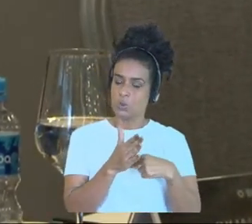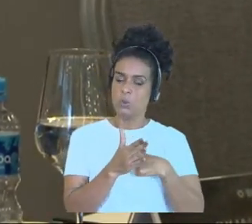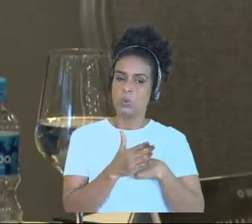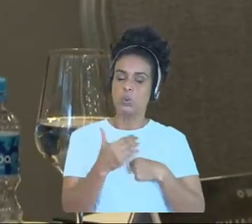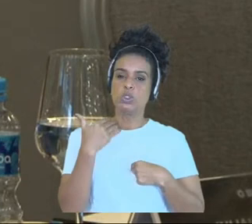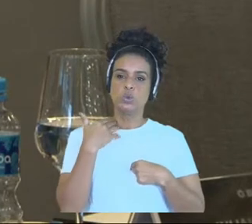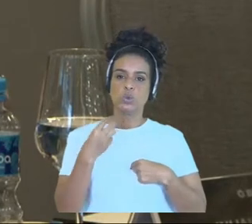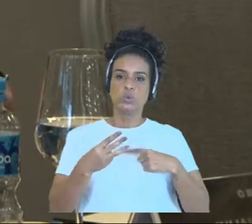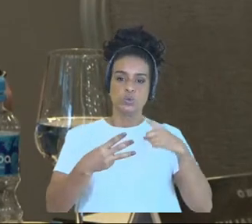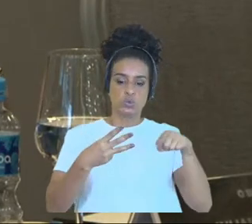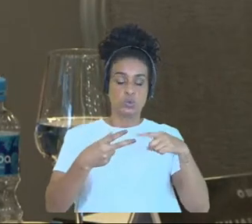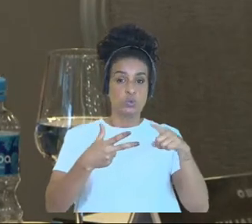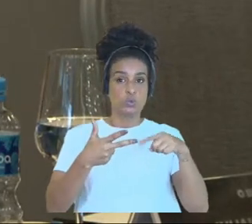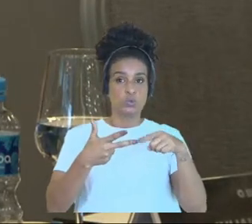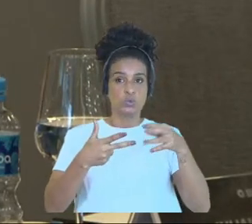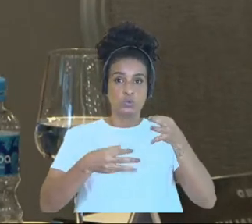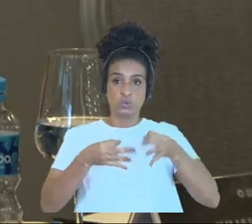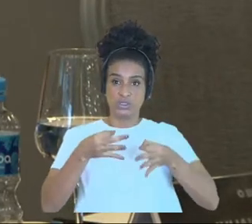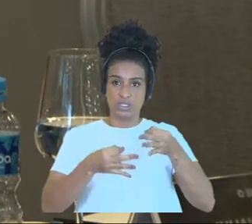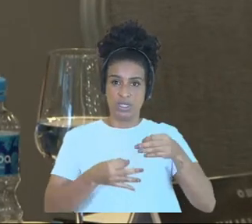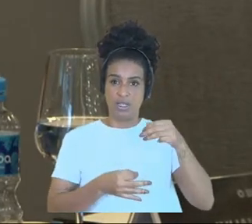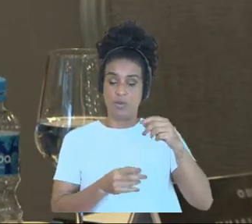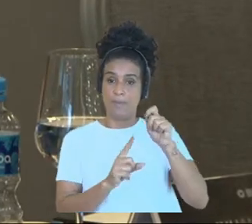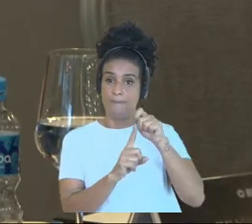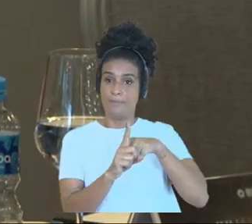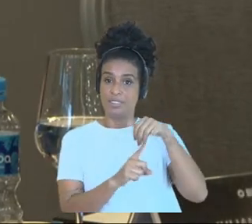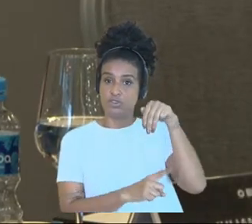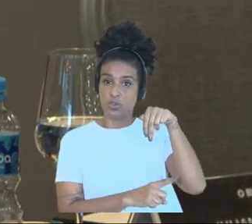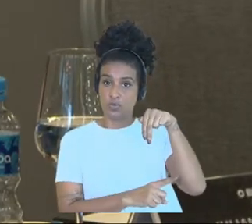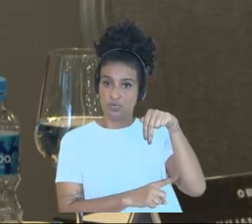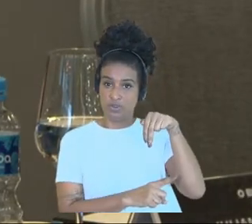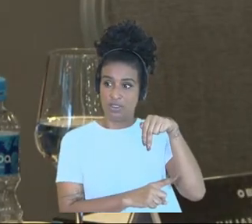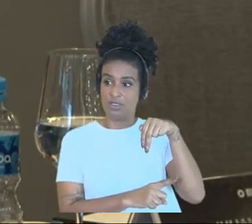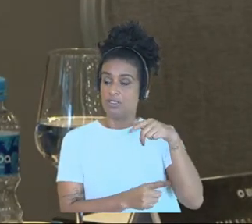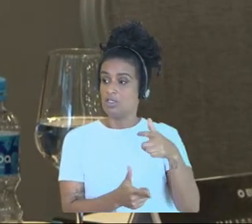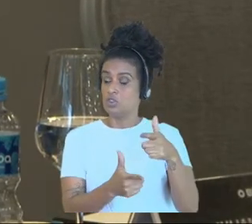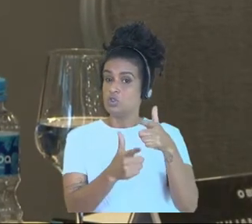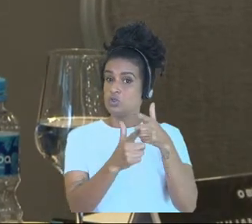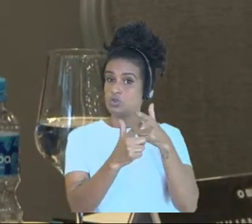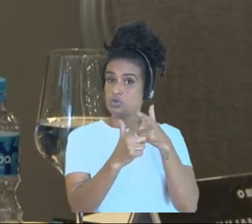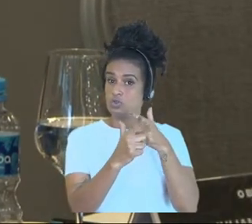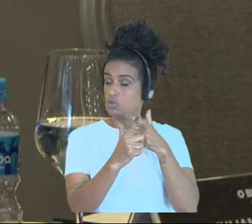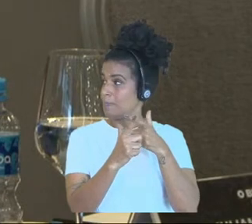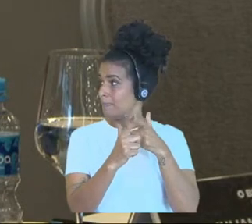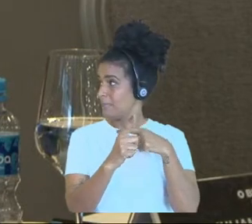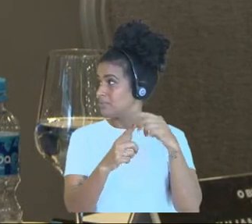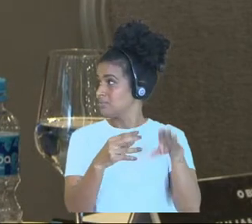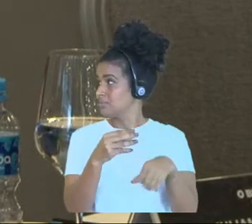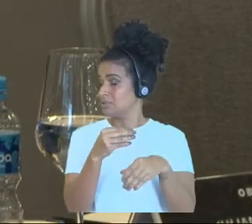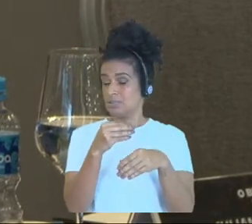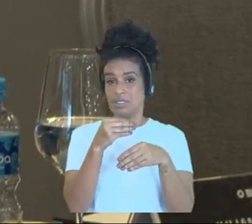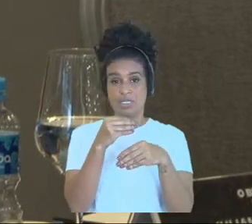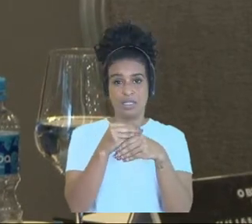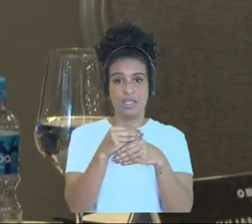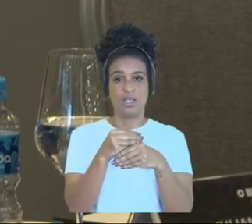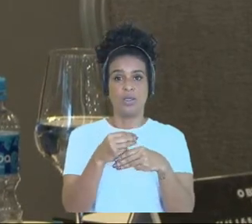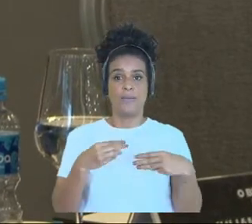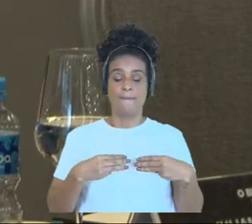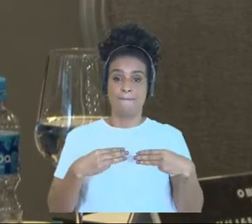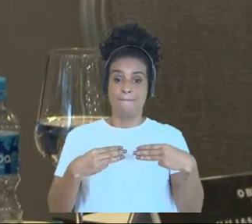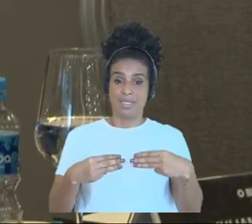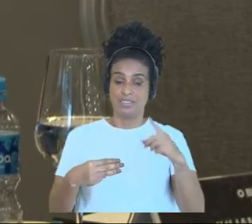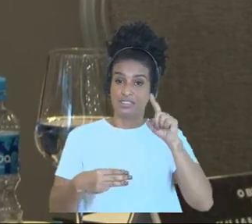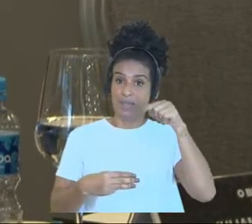final do ano passado, em novembro. Houve uma suspensão na execução dessas emendas por parte da ministra Rosa Weber, que acabou